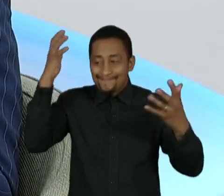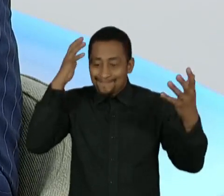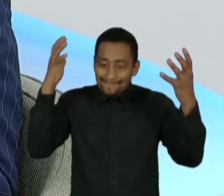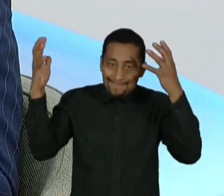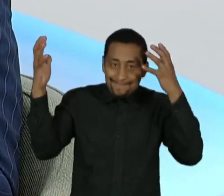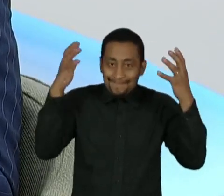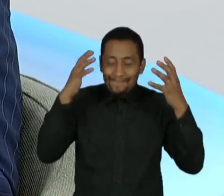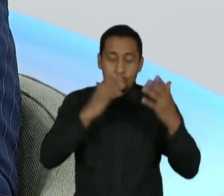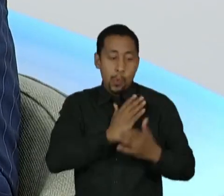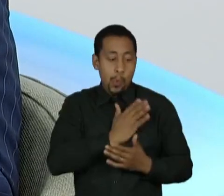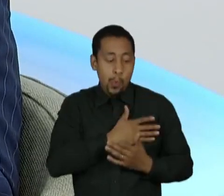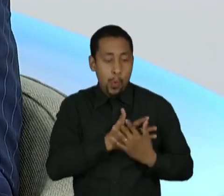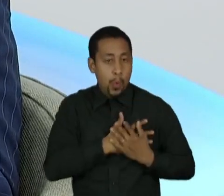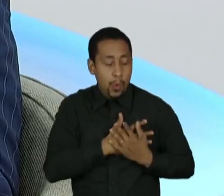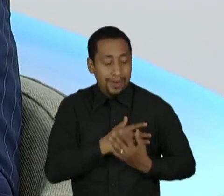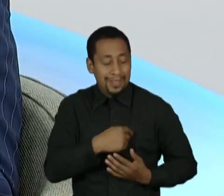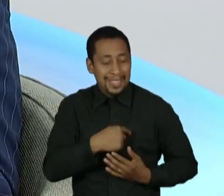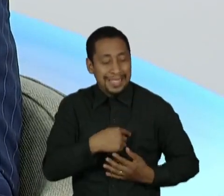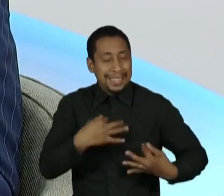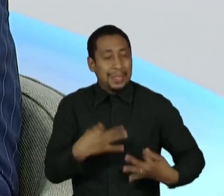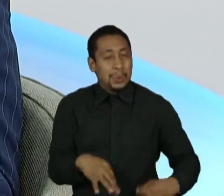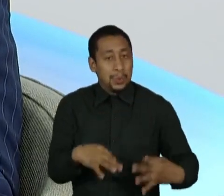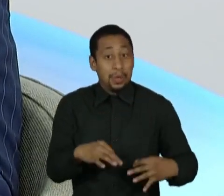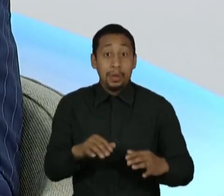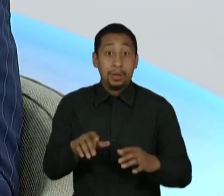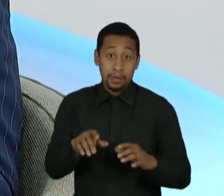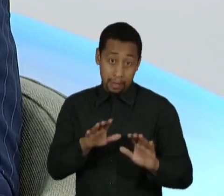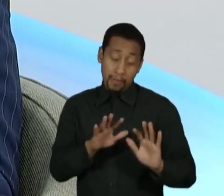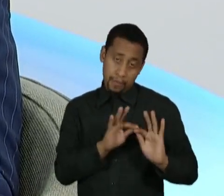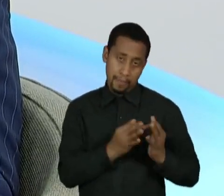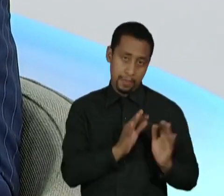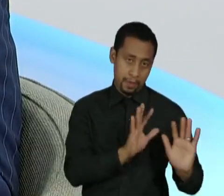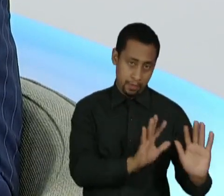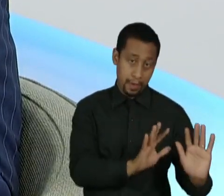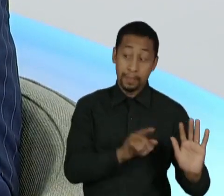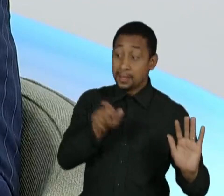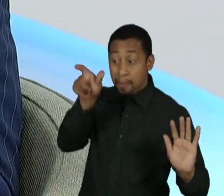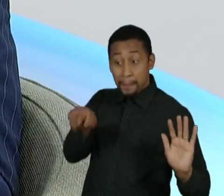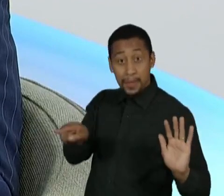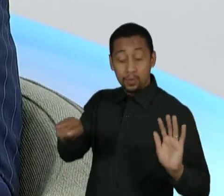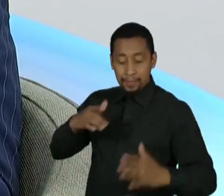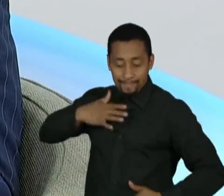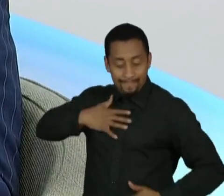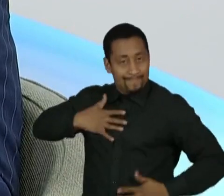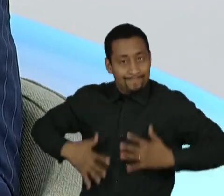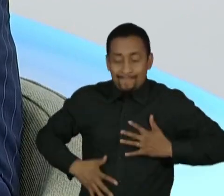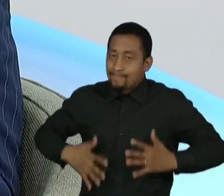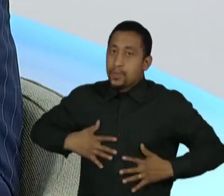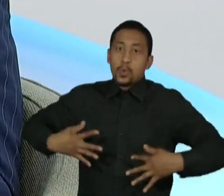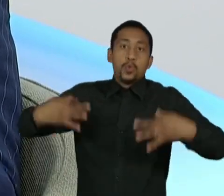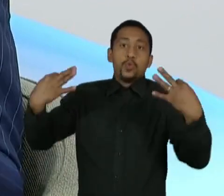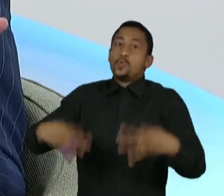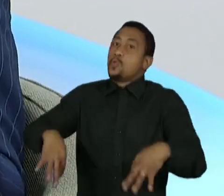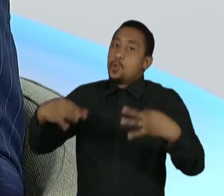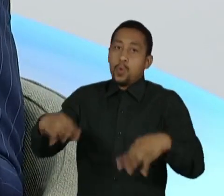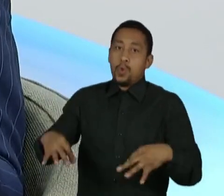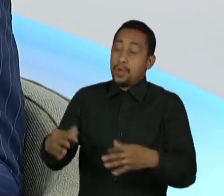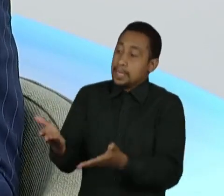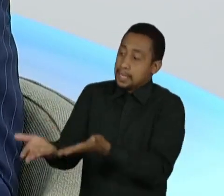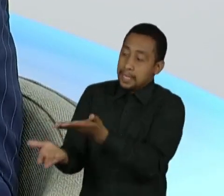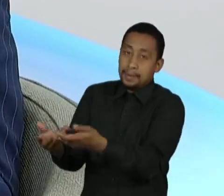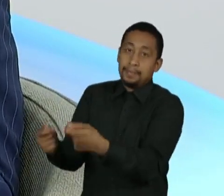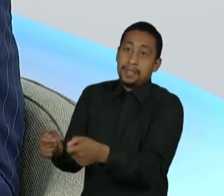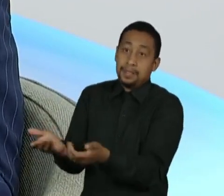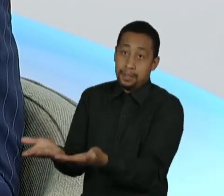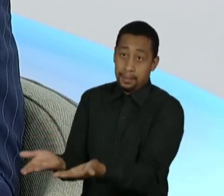Mas aquela pessoa tem a dor física e essa essa a gente tem que cuidar essa dor física